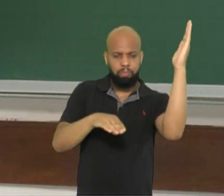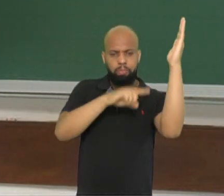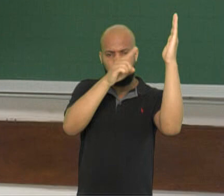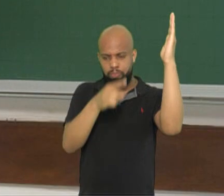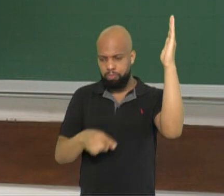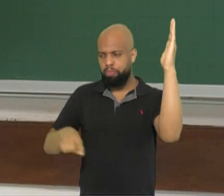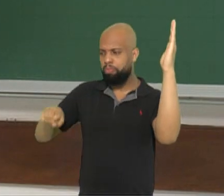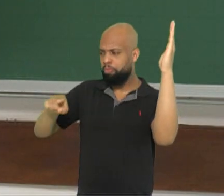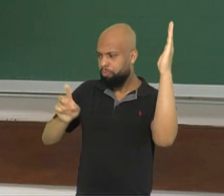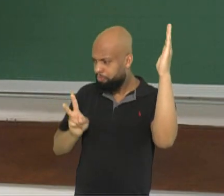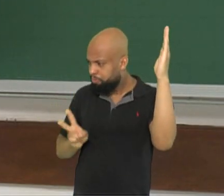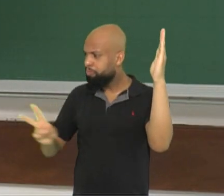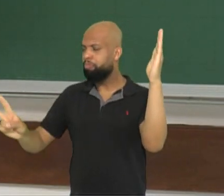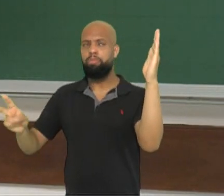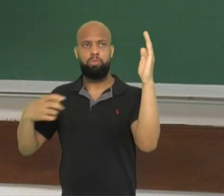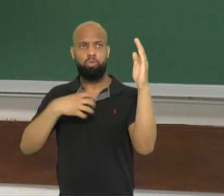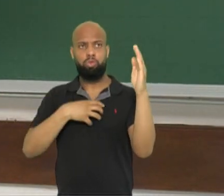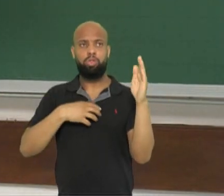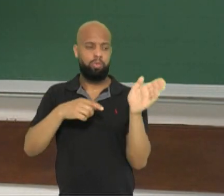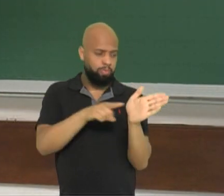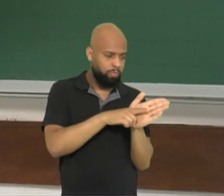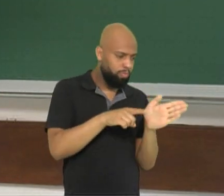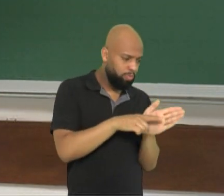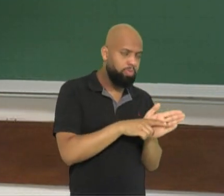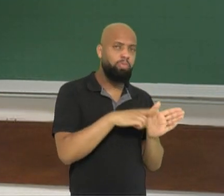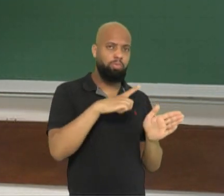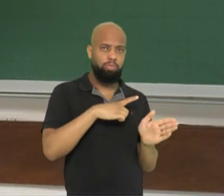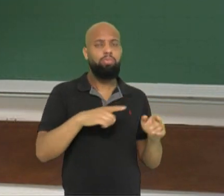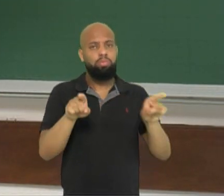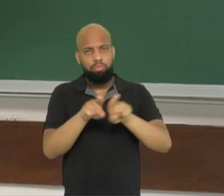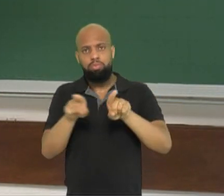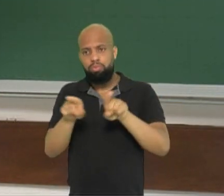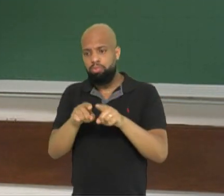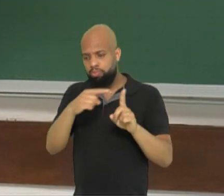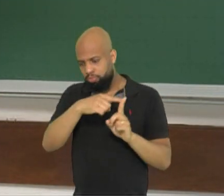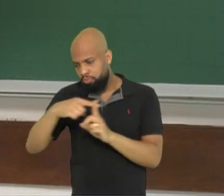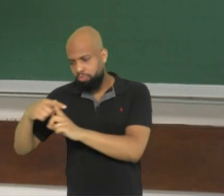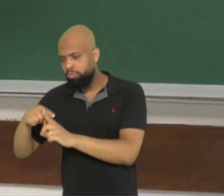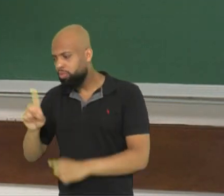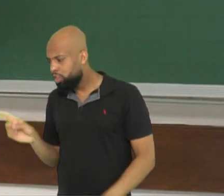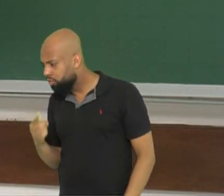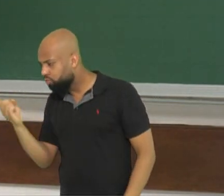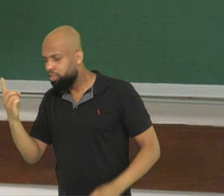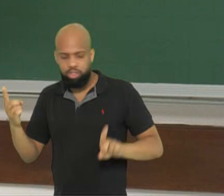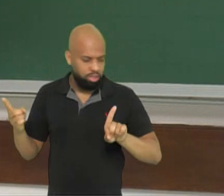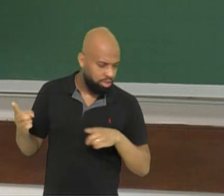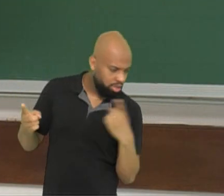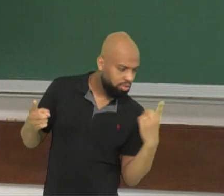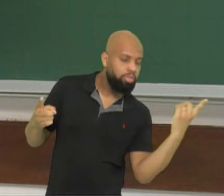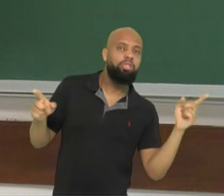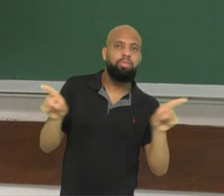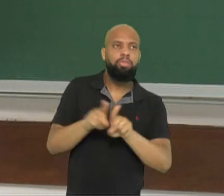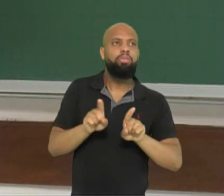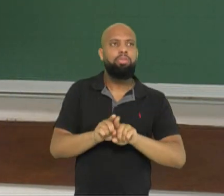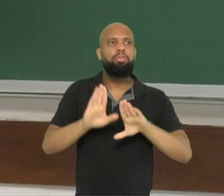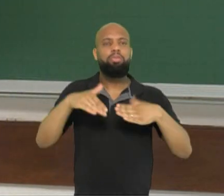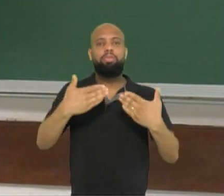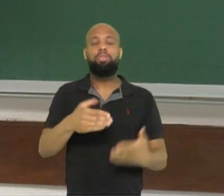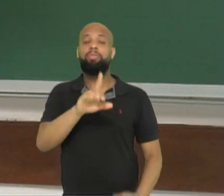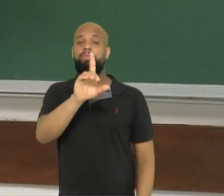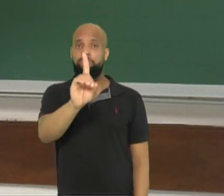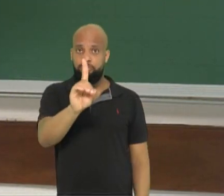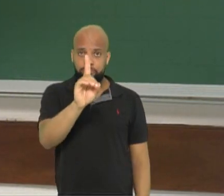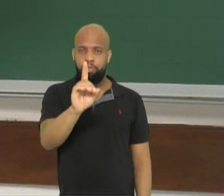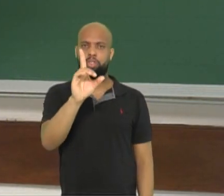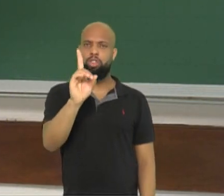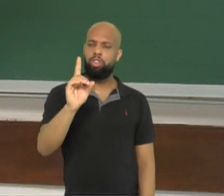continuação para o lado negativo e uma continuação para o lado positivo infinitamente. Logo, o domínio